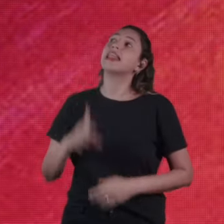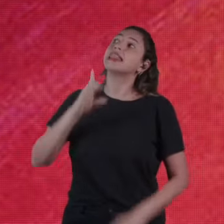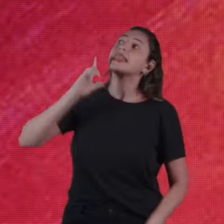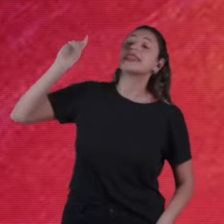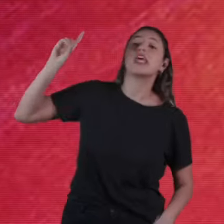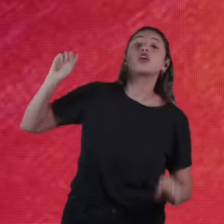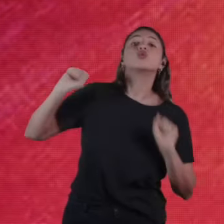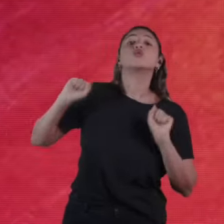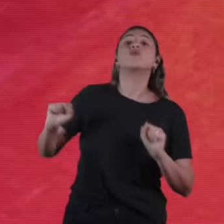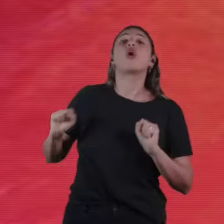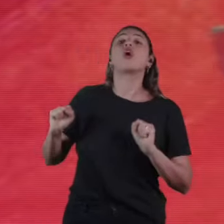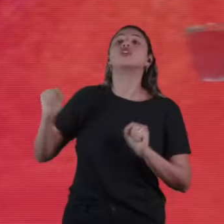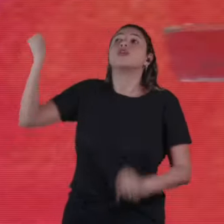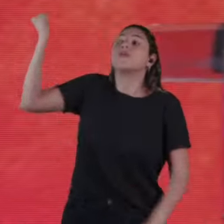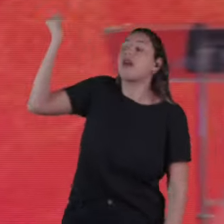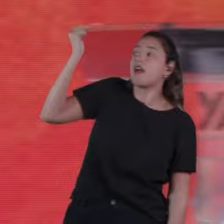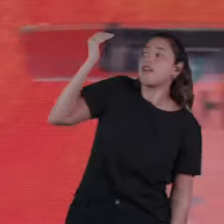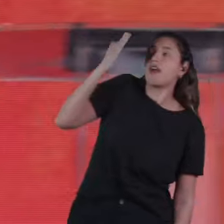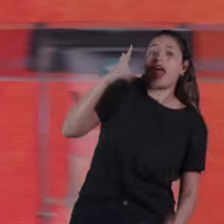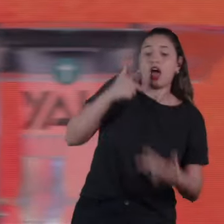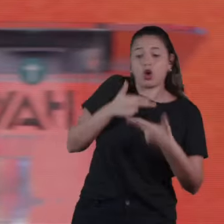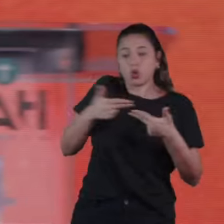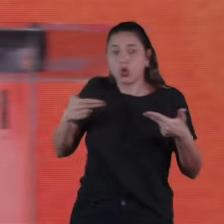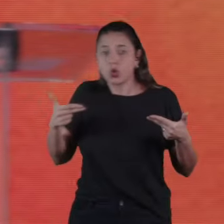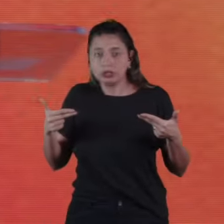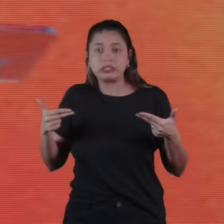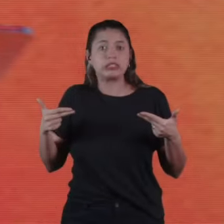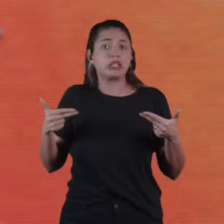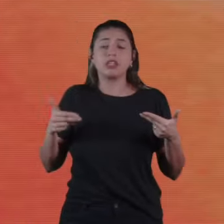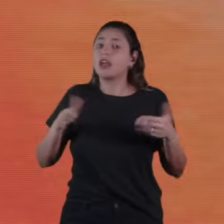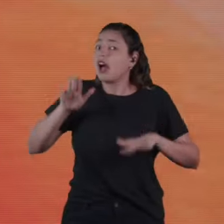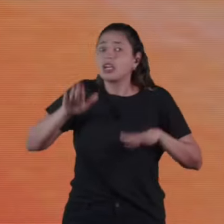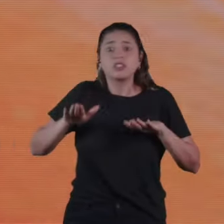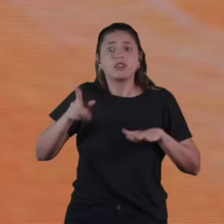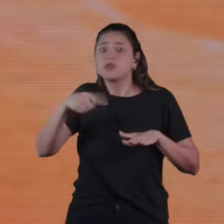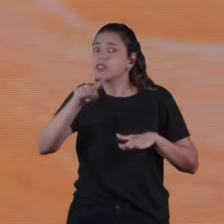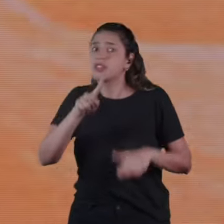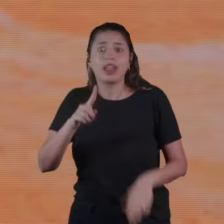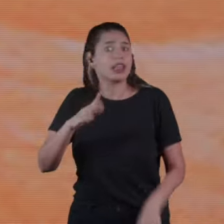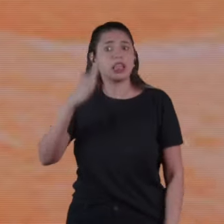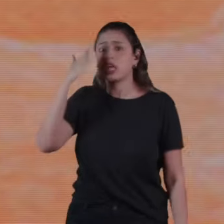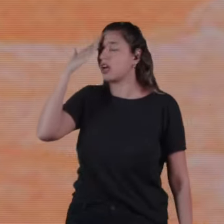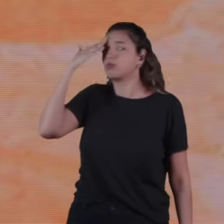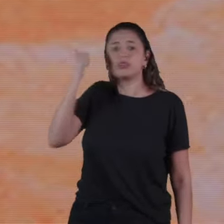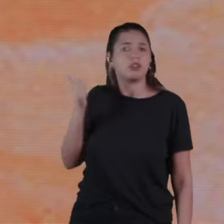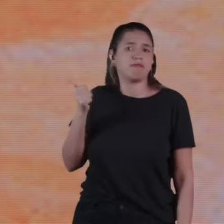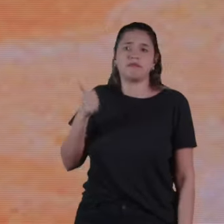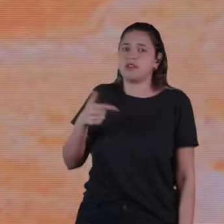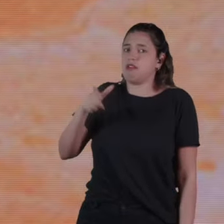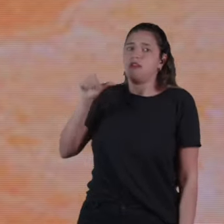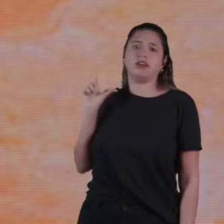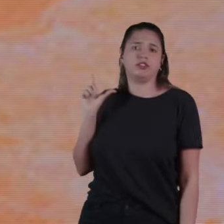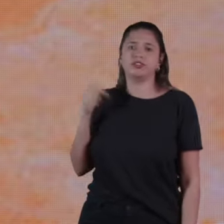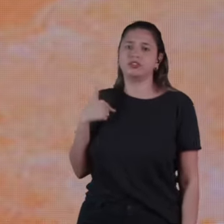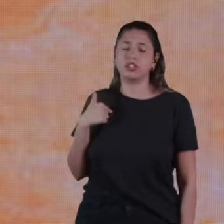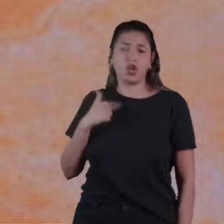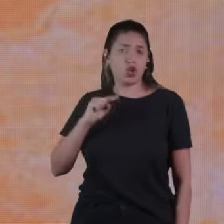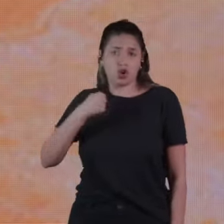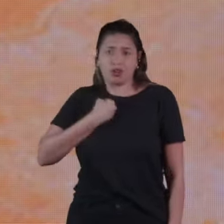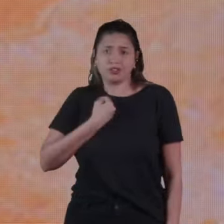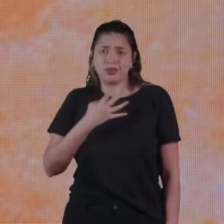Deus pode te revelar coisas que nem mesmo você conhece. Nós não conhecemos nem mesmo o nosso